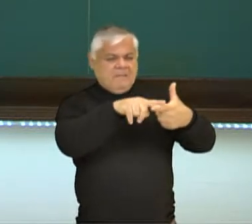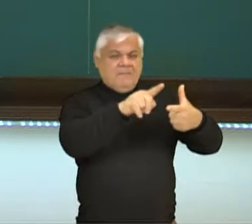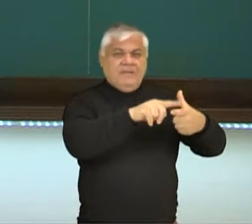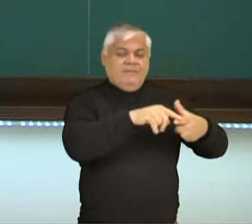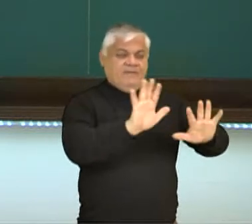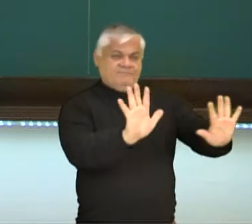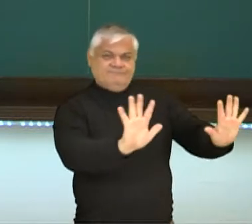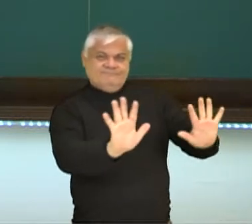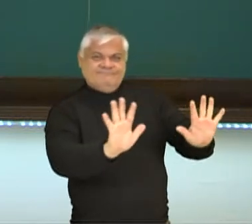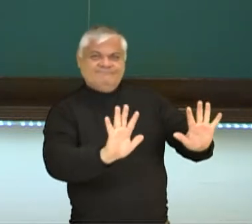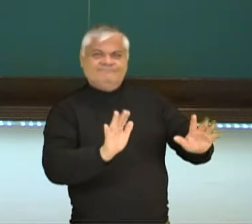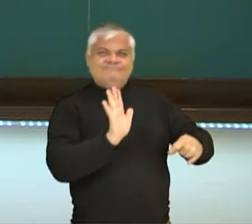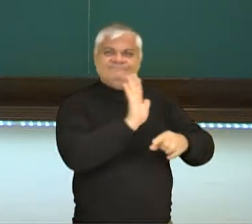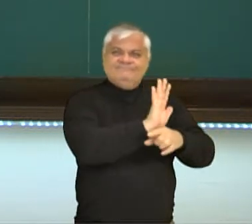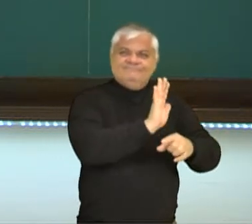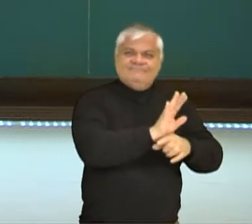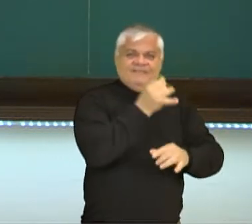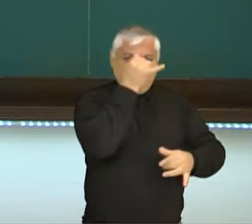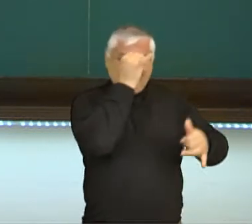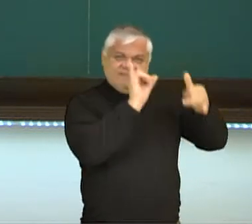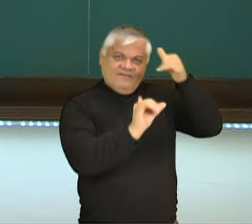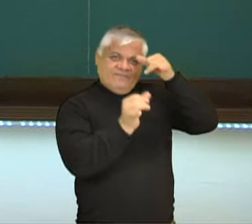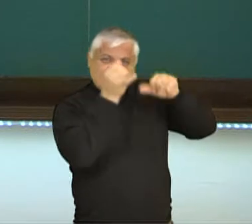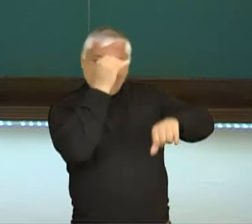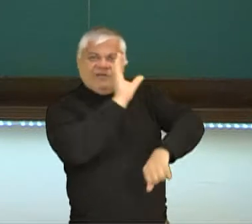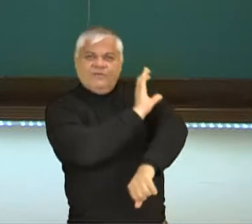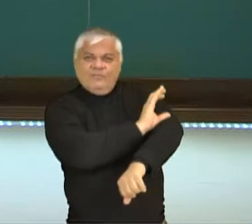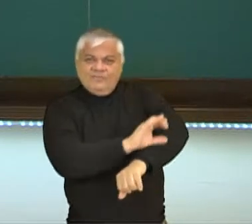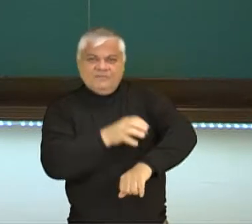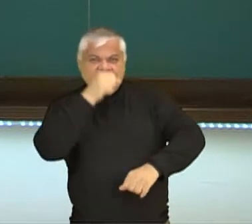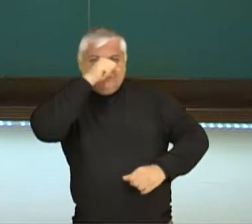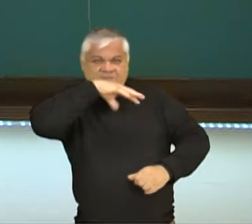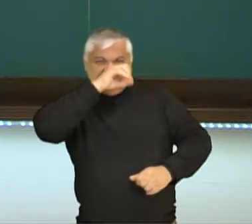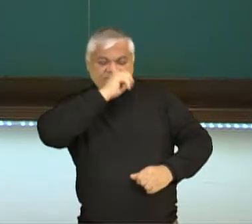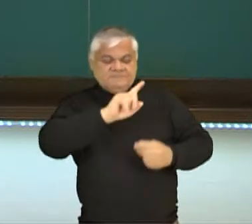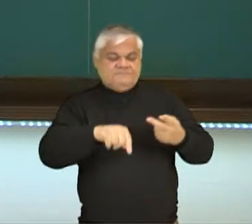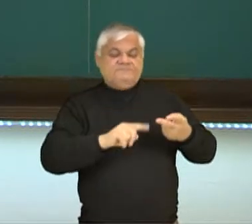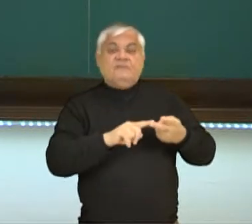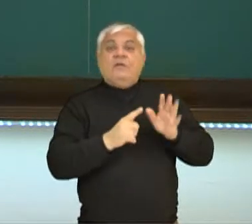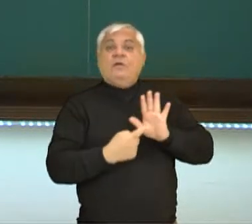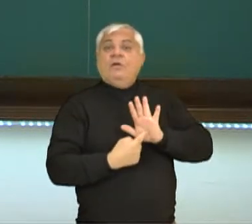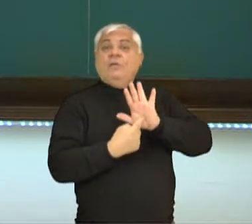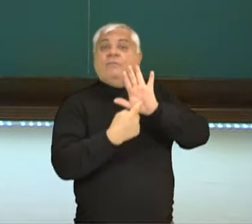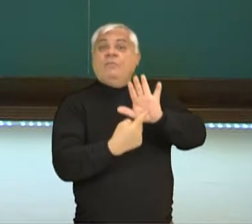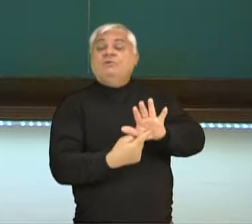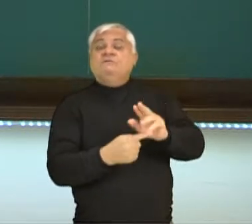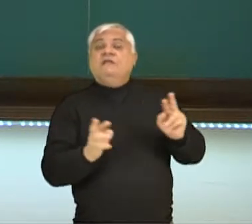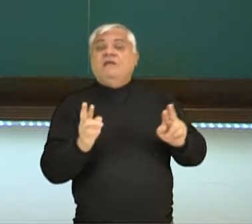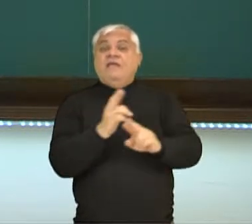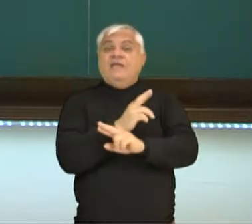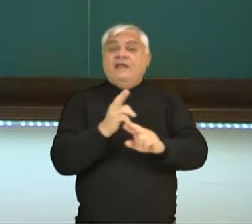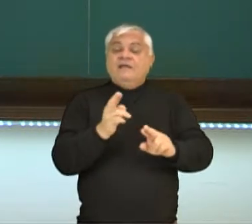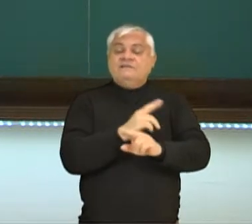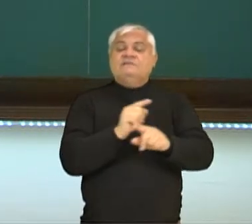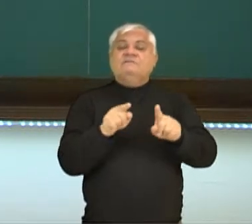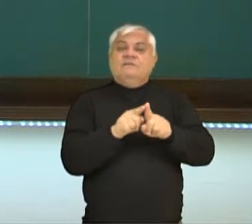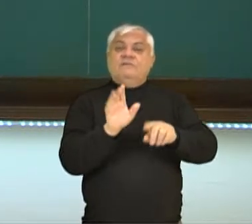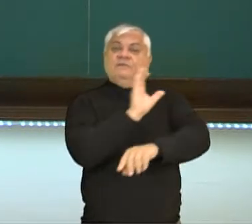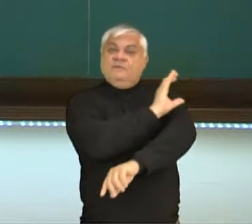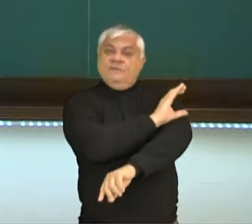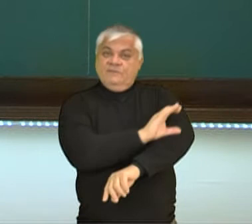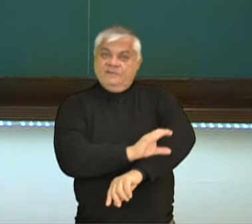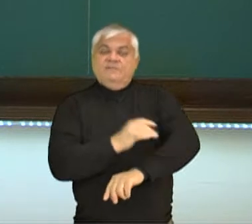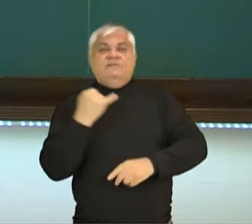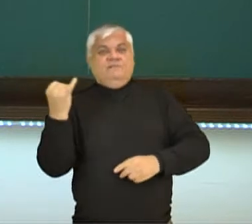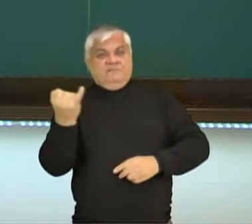de comportamento ou impedir alguns comportamentos se necessário, apresentar relação entre esses comportamentos, isso